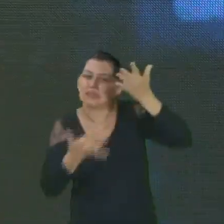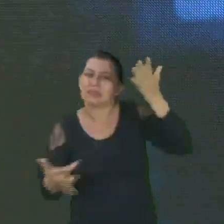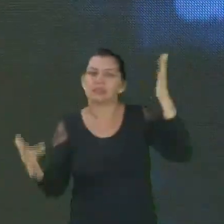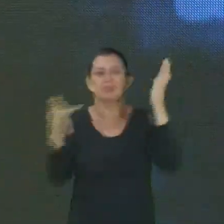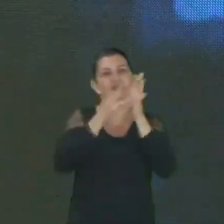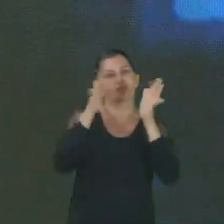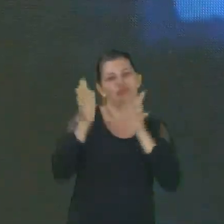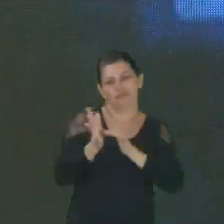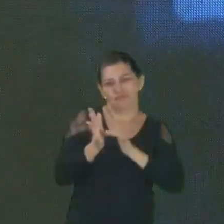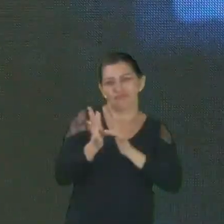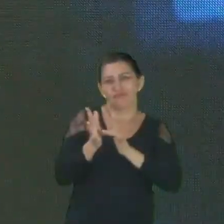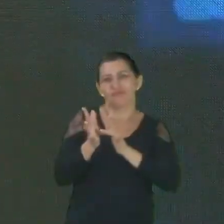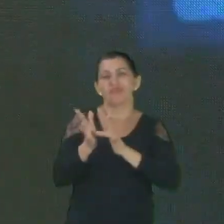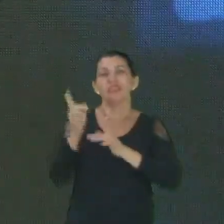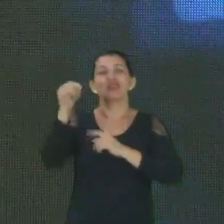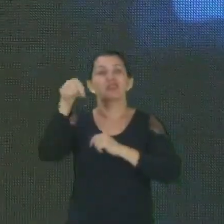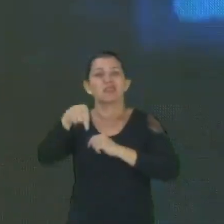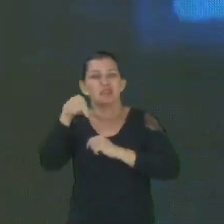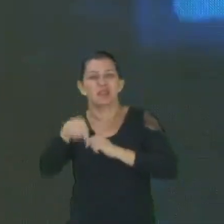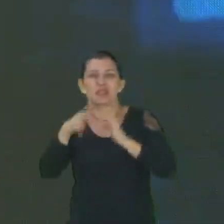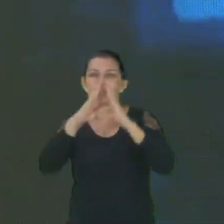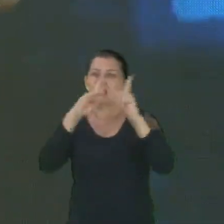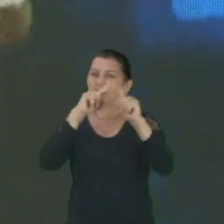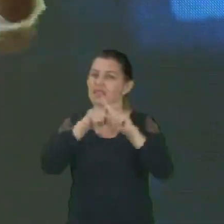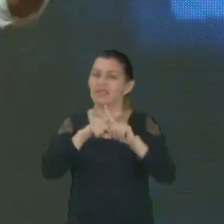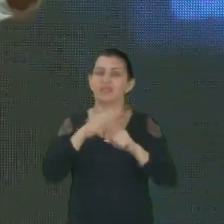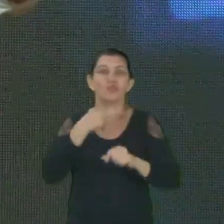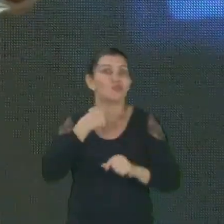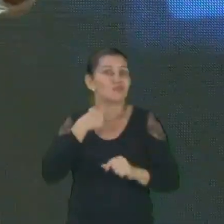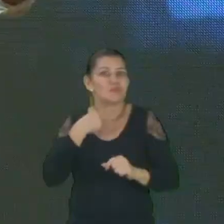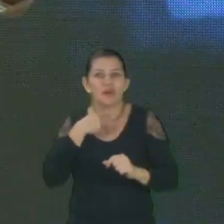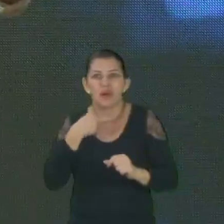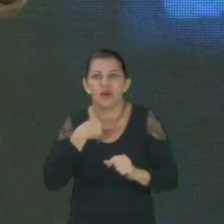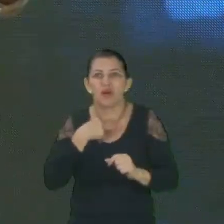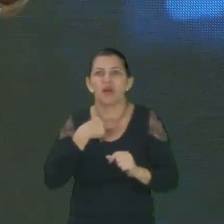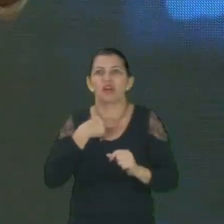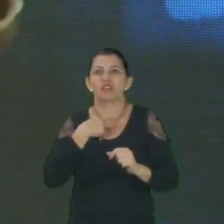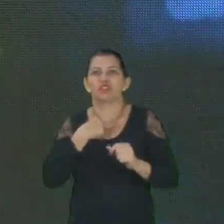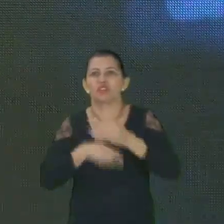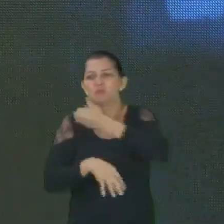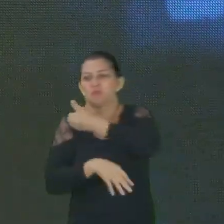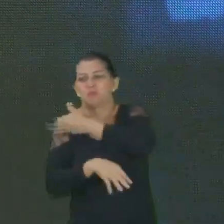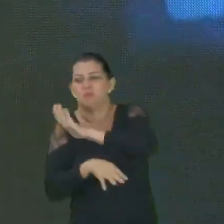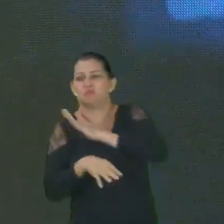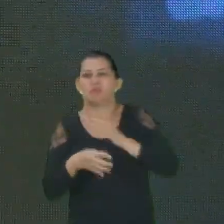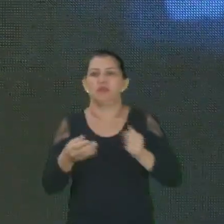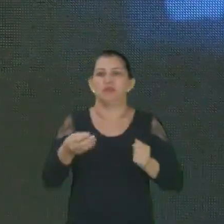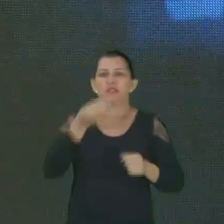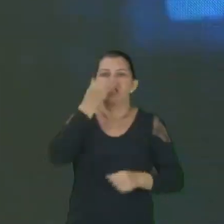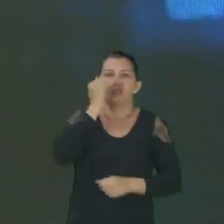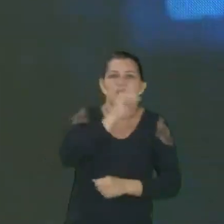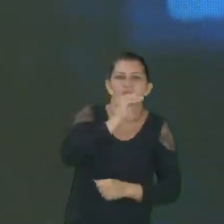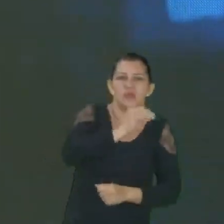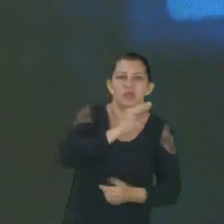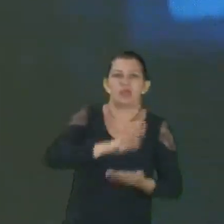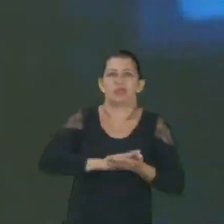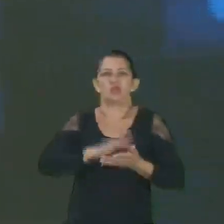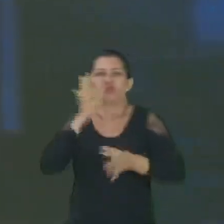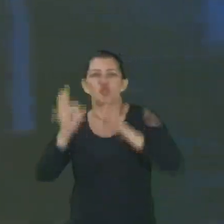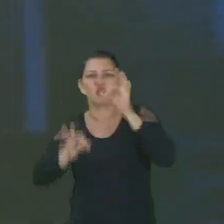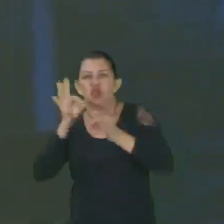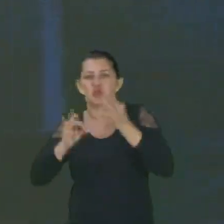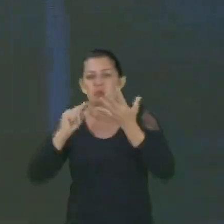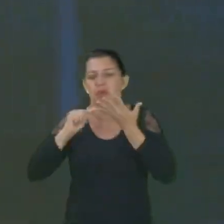Cordeiro, e dentro da igreja não pode haver barreiras, dentro da igreja não há